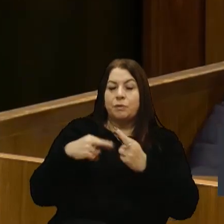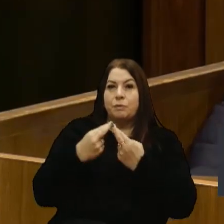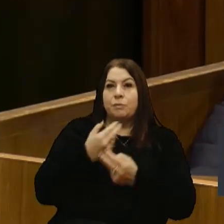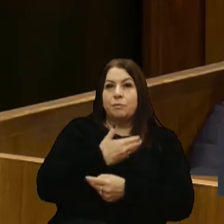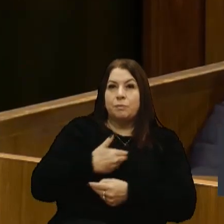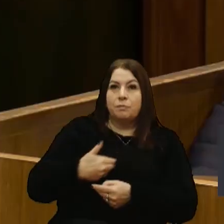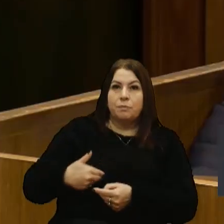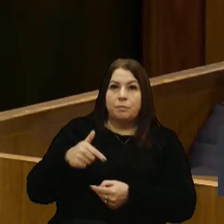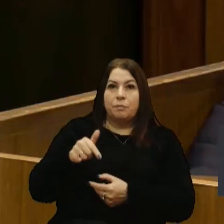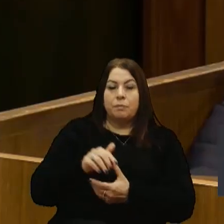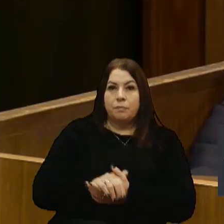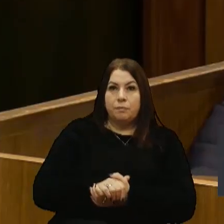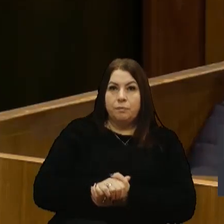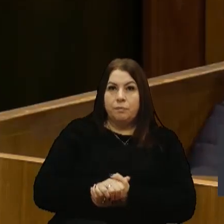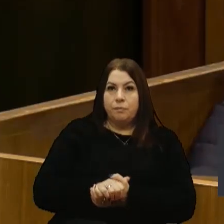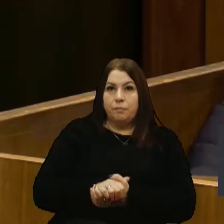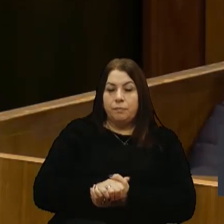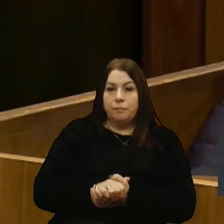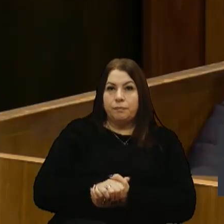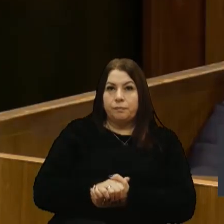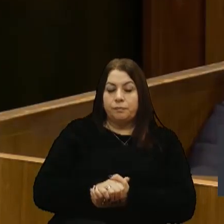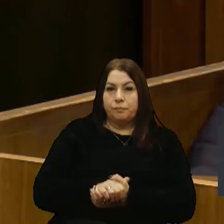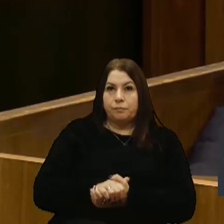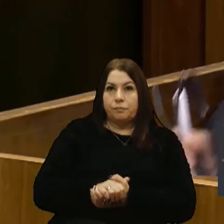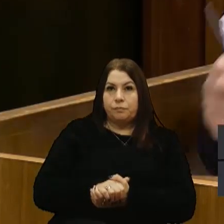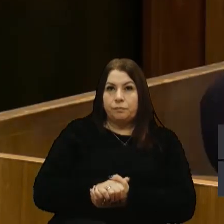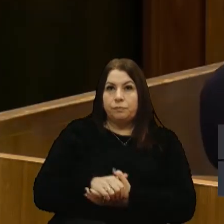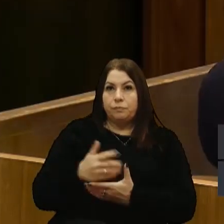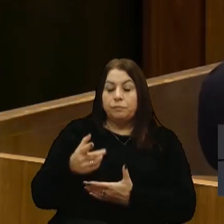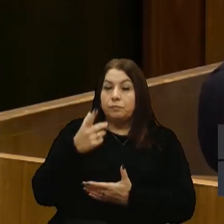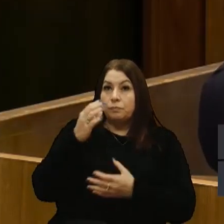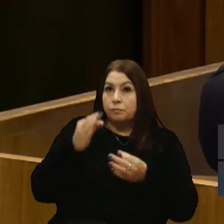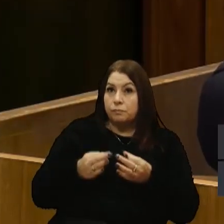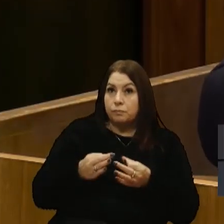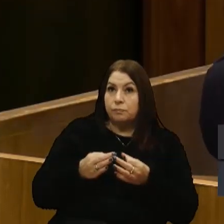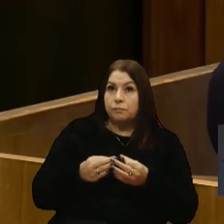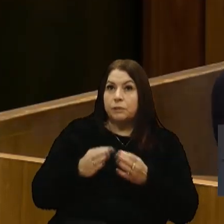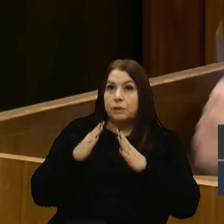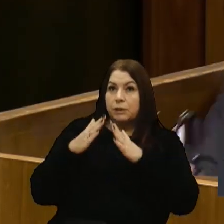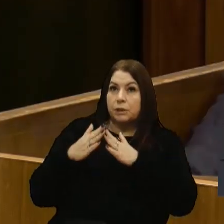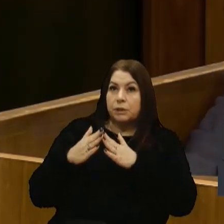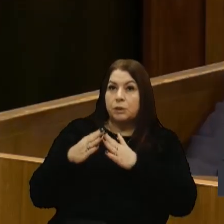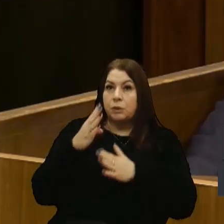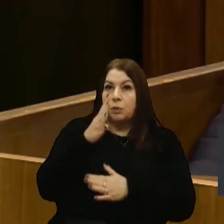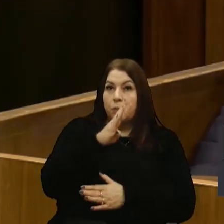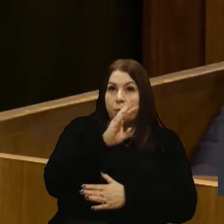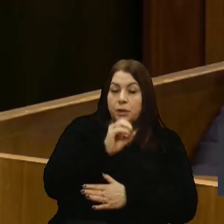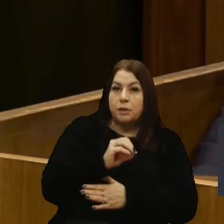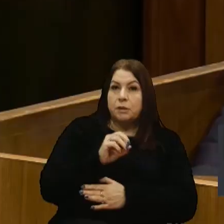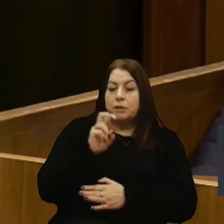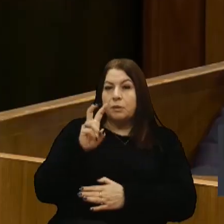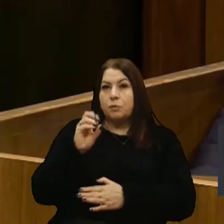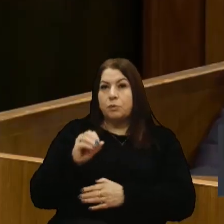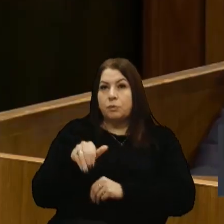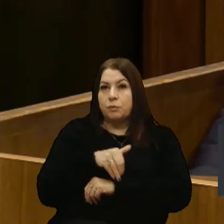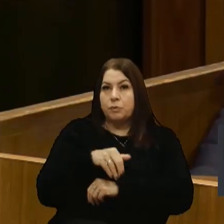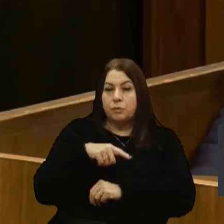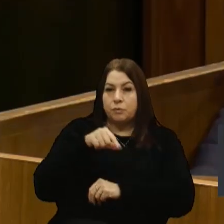pública aqui. Faremos uma audiência pública onde, com certeza, moradores de 40, 50 ruas estarão